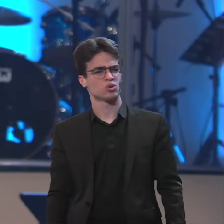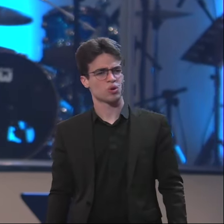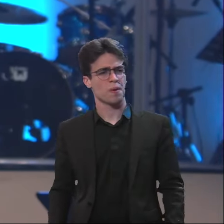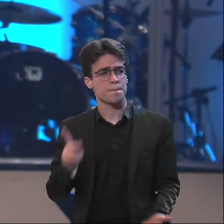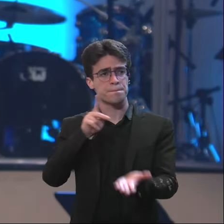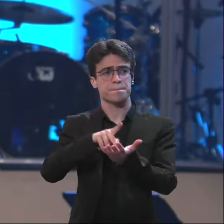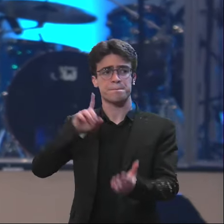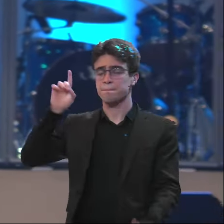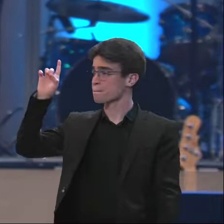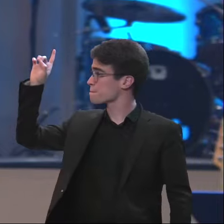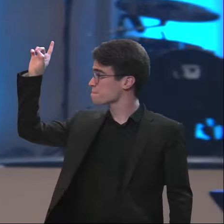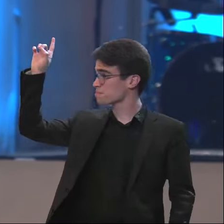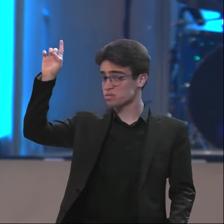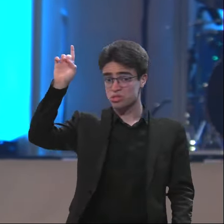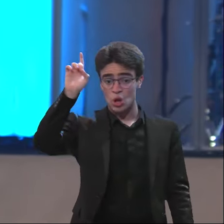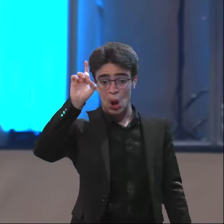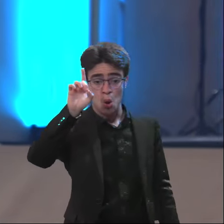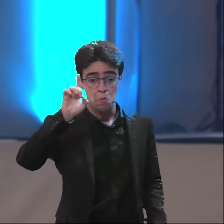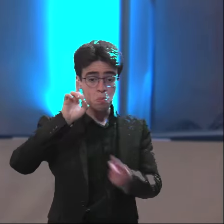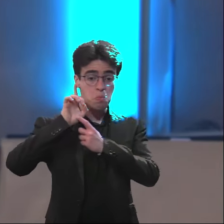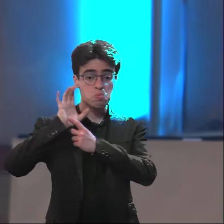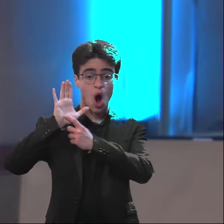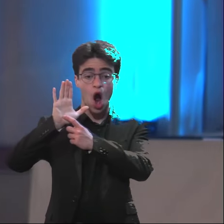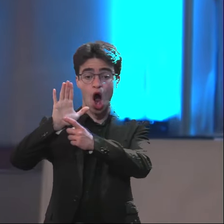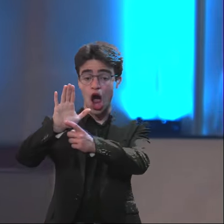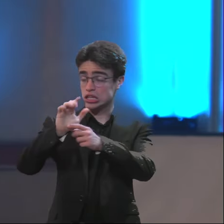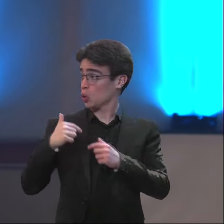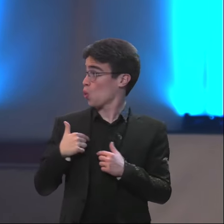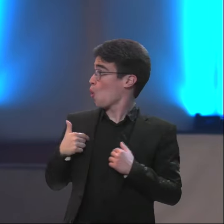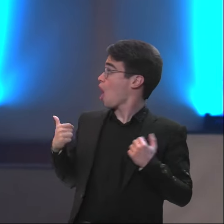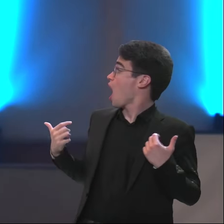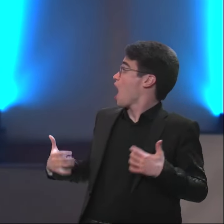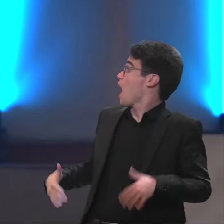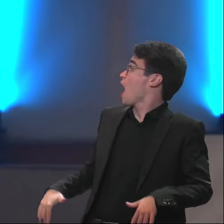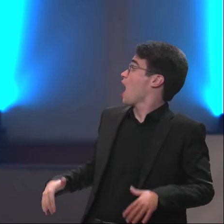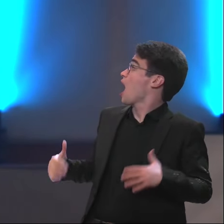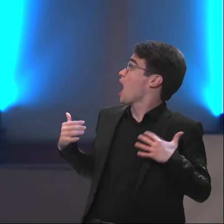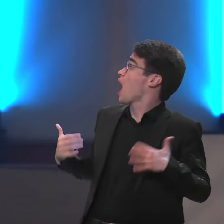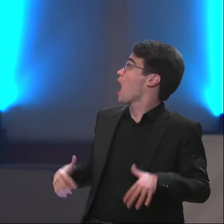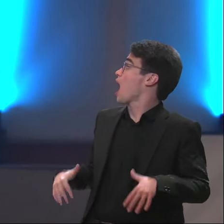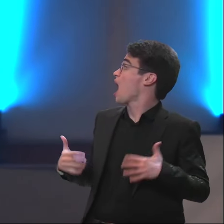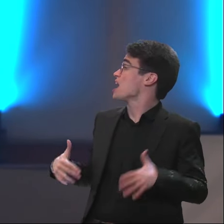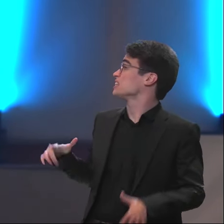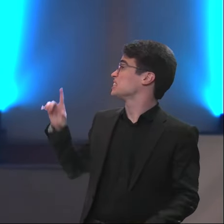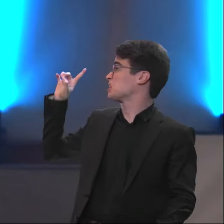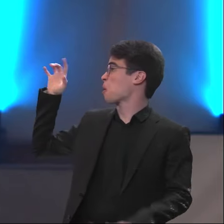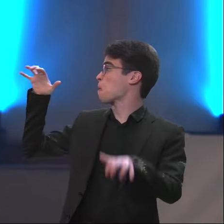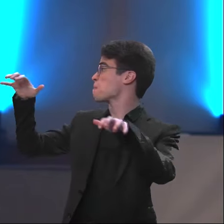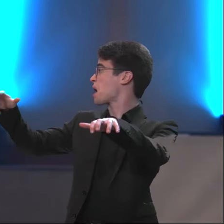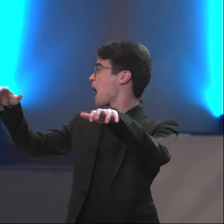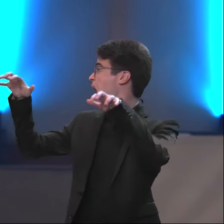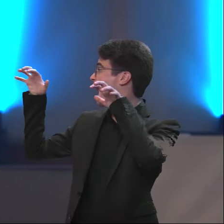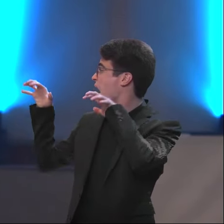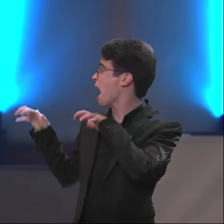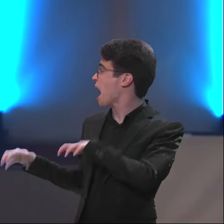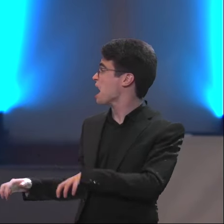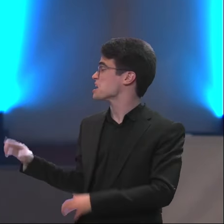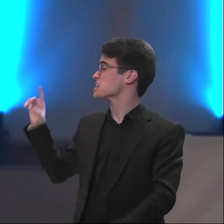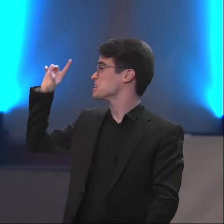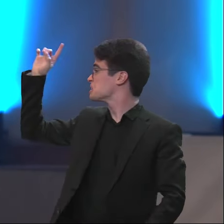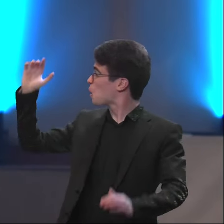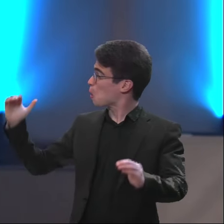si mesmo, quando encontramos, nos deparamos com a majestade, com a grandeza,